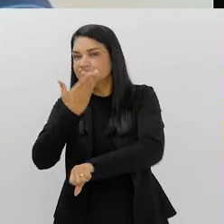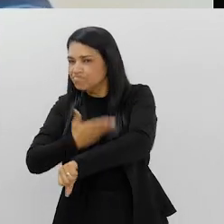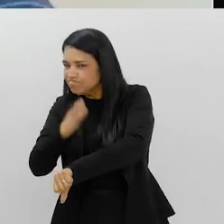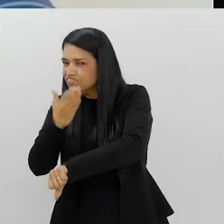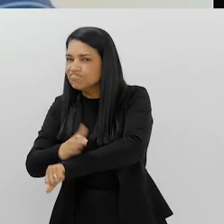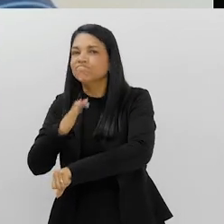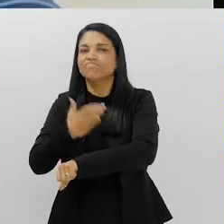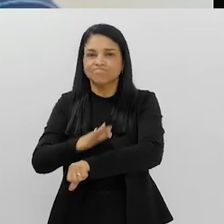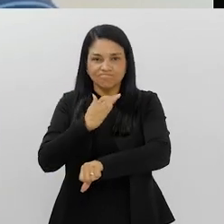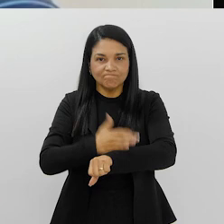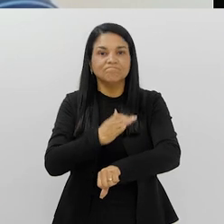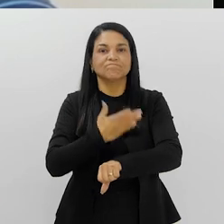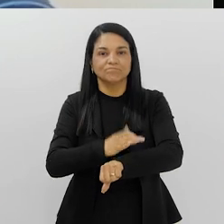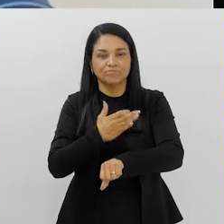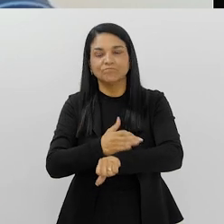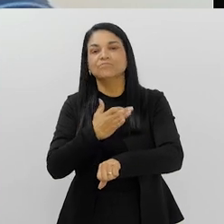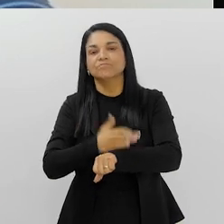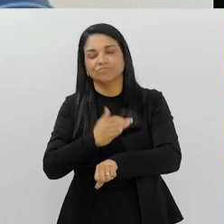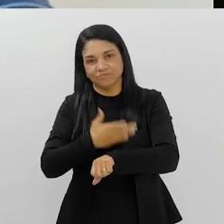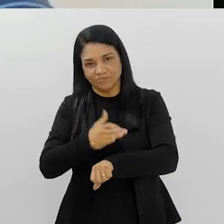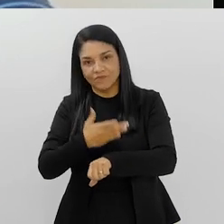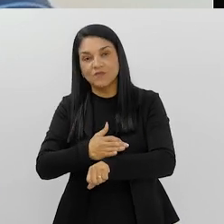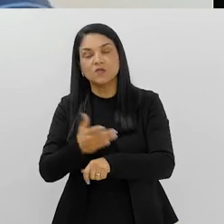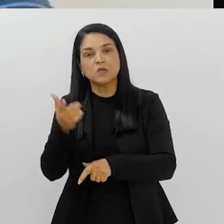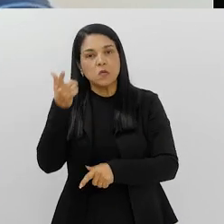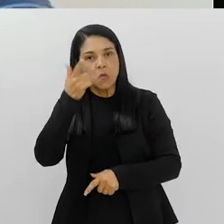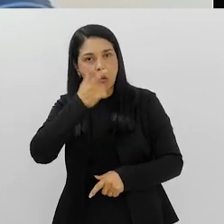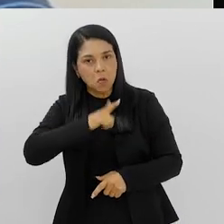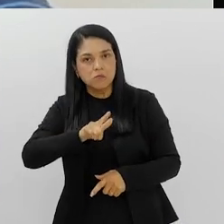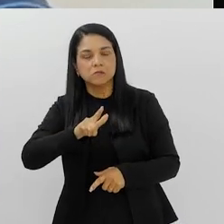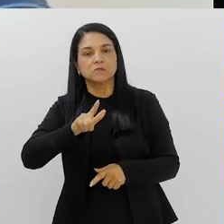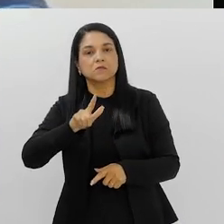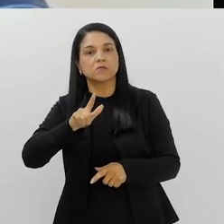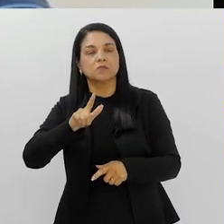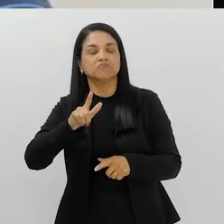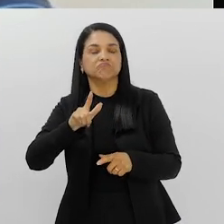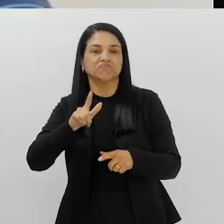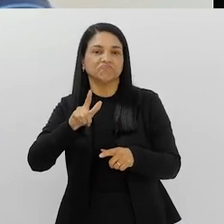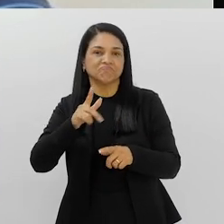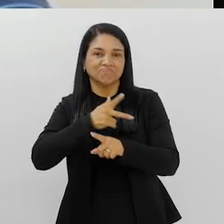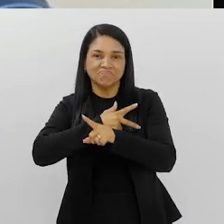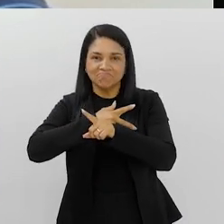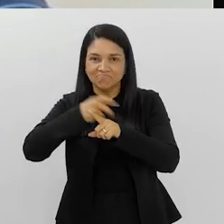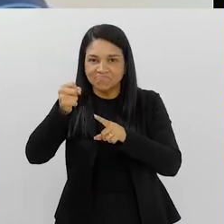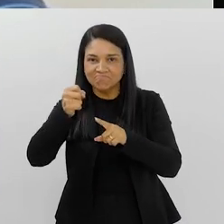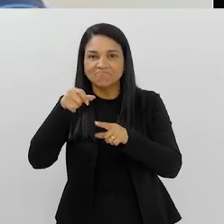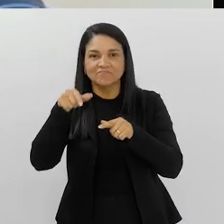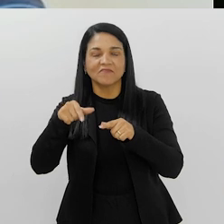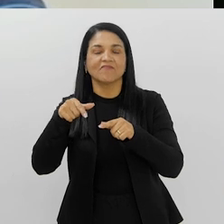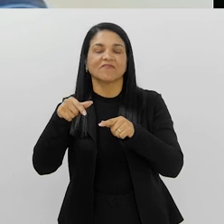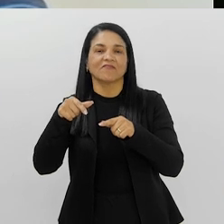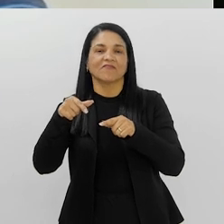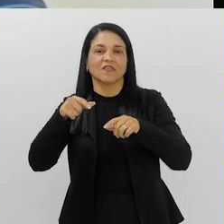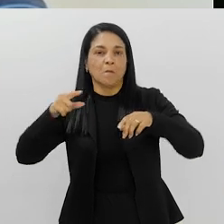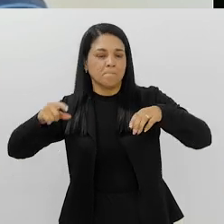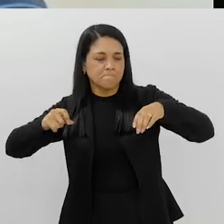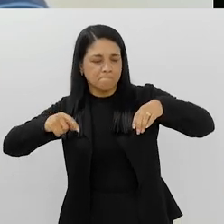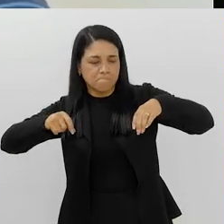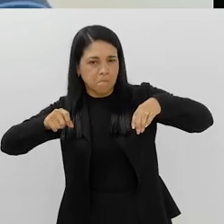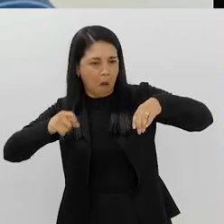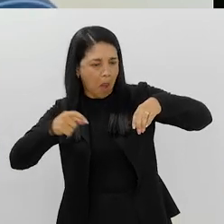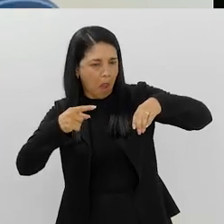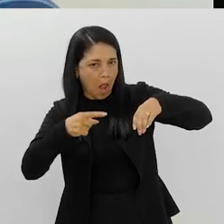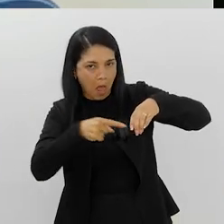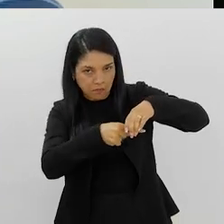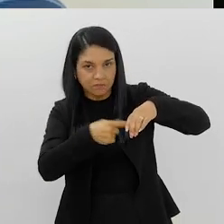Então, tipo assim, mas é. Sempre treinou muito, por isso a gente teve a felicidade, né, a eficiência de bater bem na